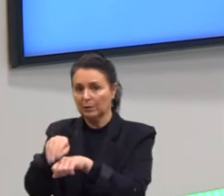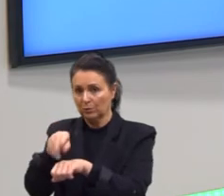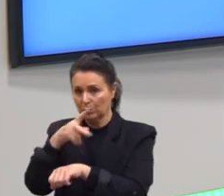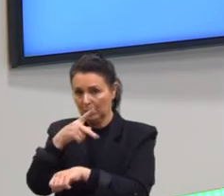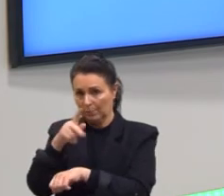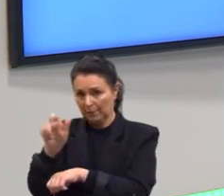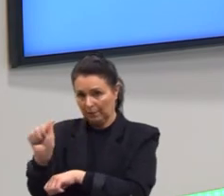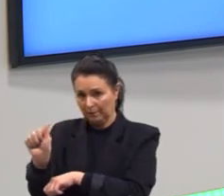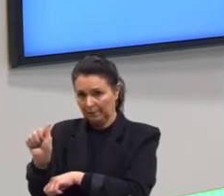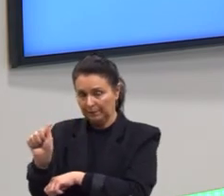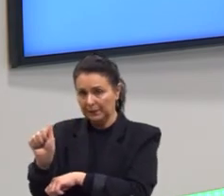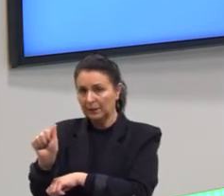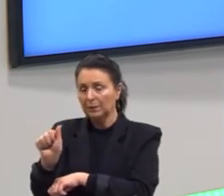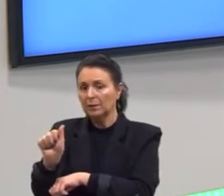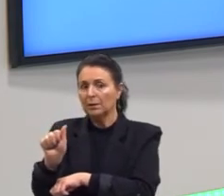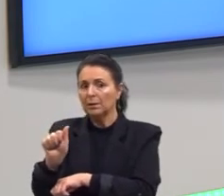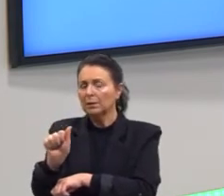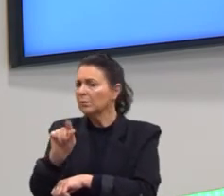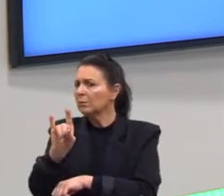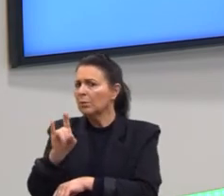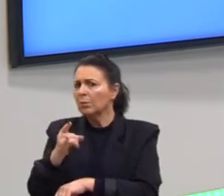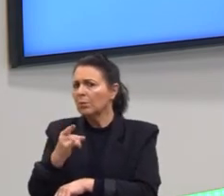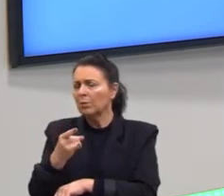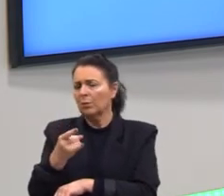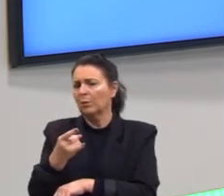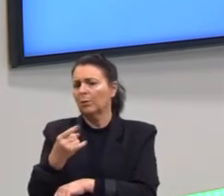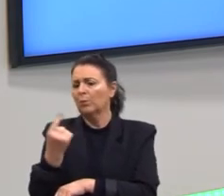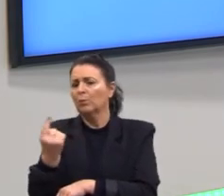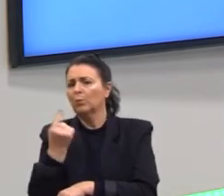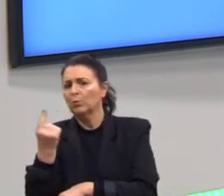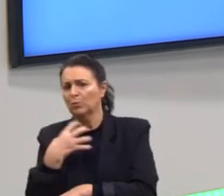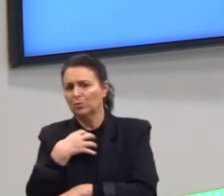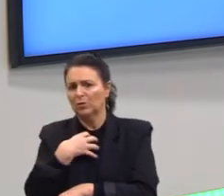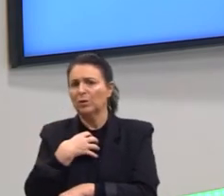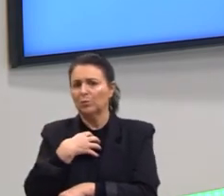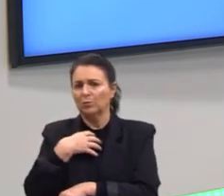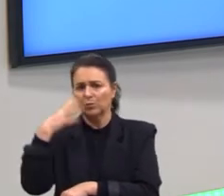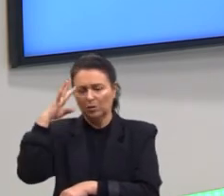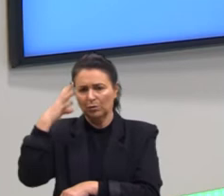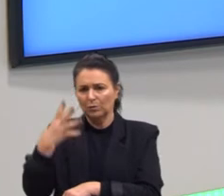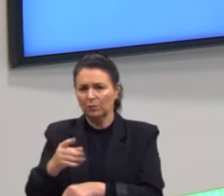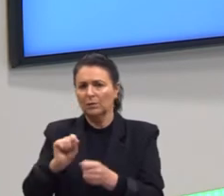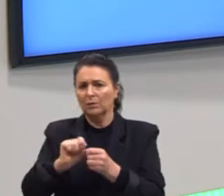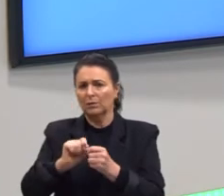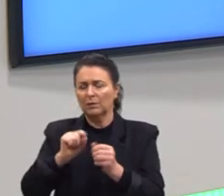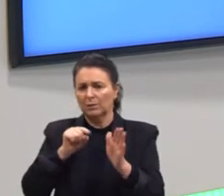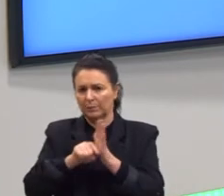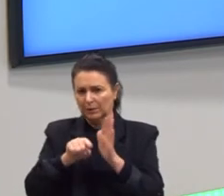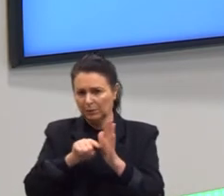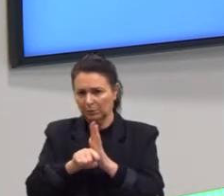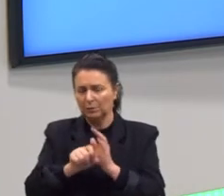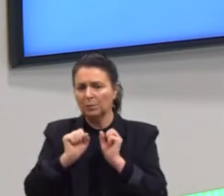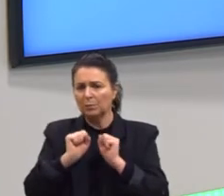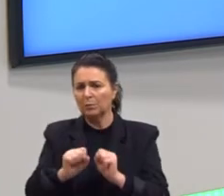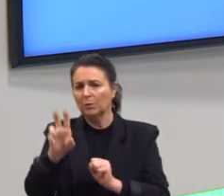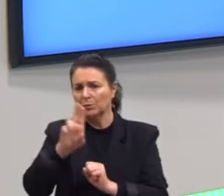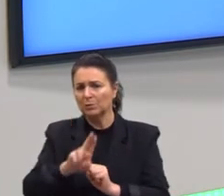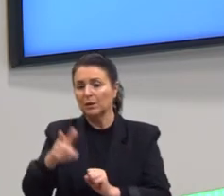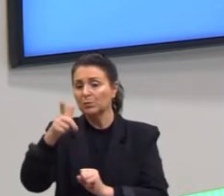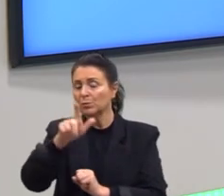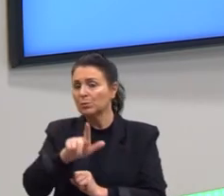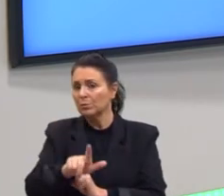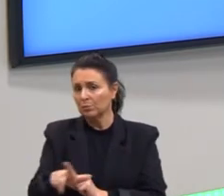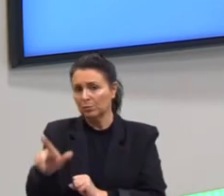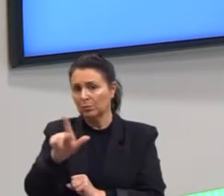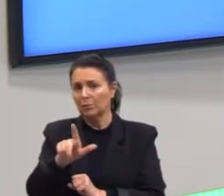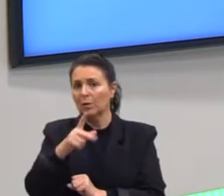pa tá não é a única forma de resolver a questão aqui no final poderia ser utilizado novamente